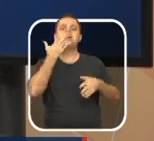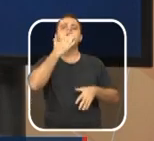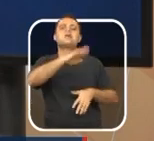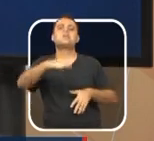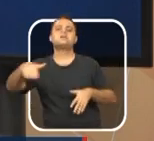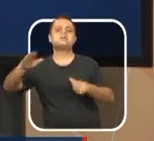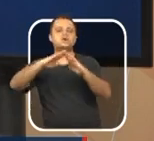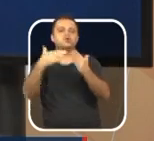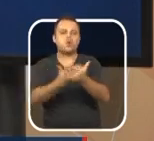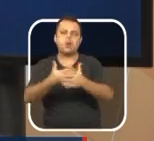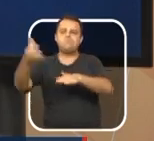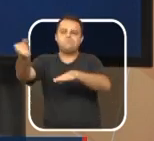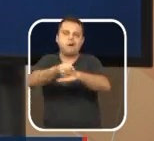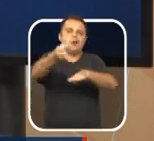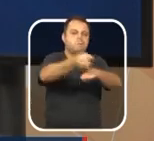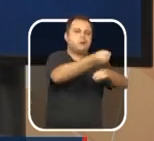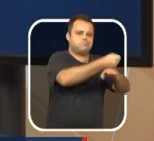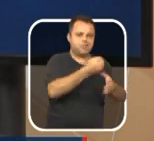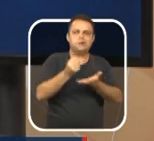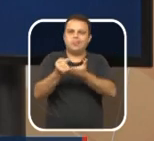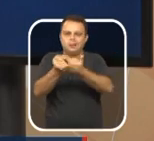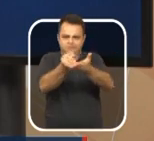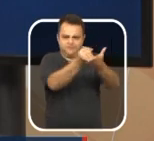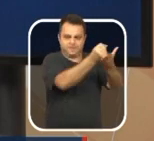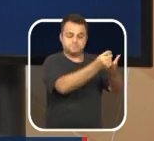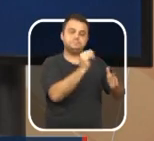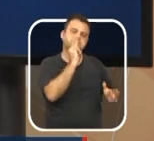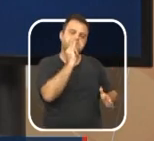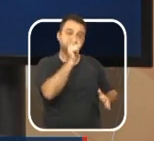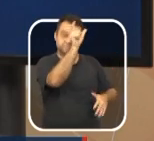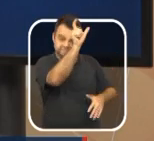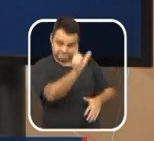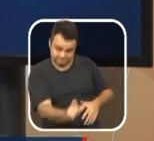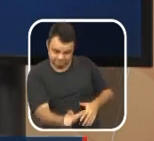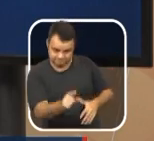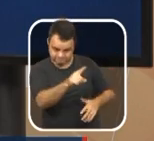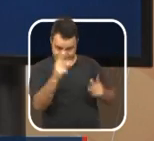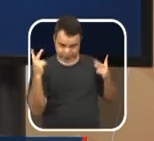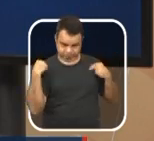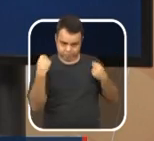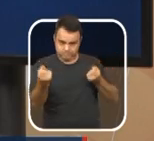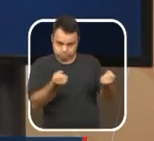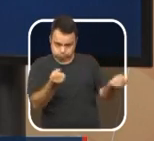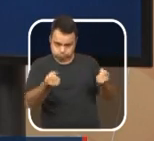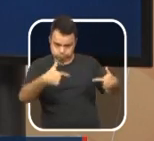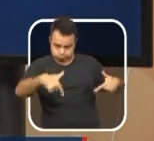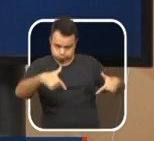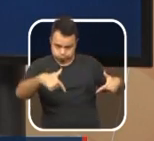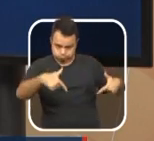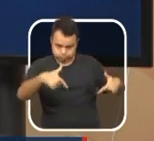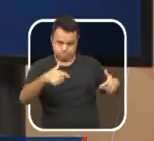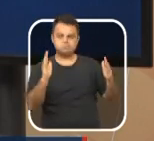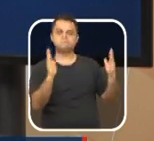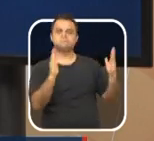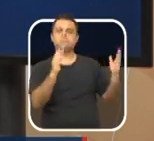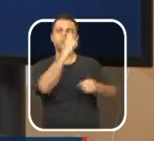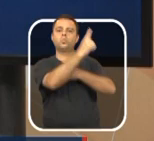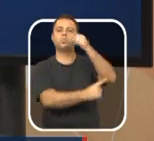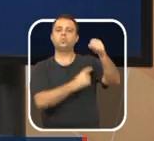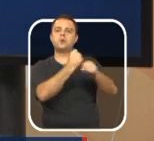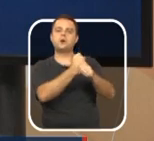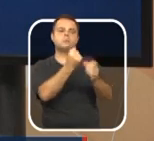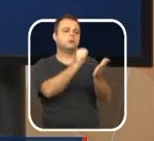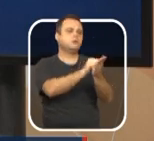poderá ter penalidade por infração de trânsito gravíssima ou ser Reincidente em infrações